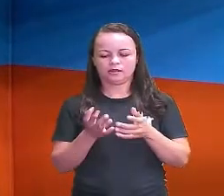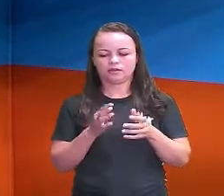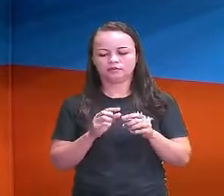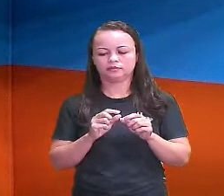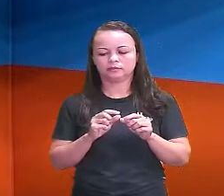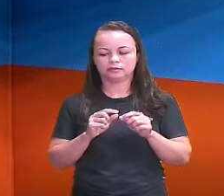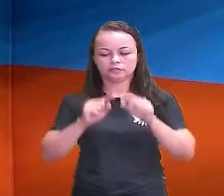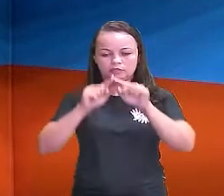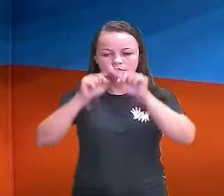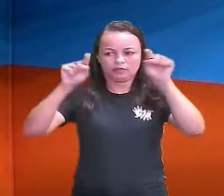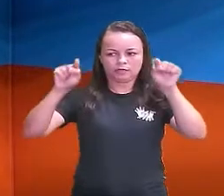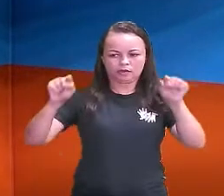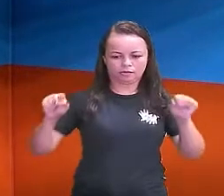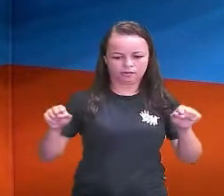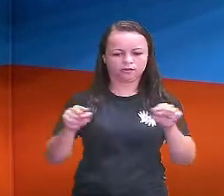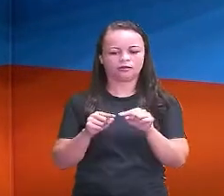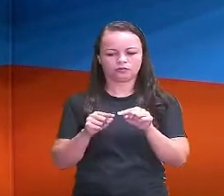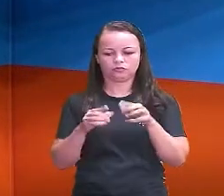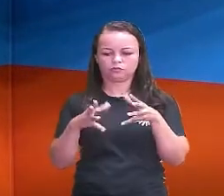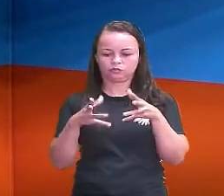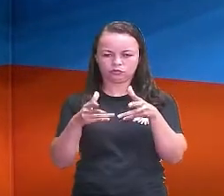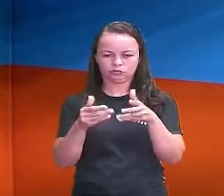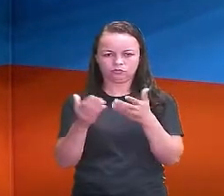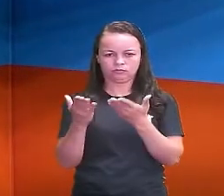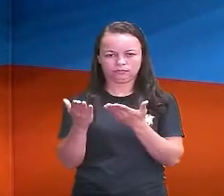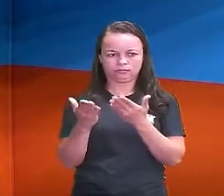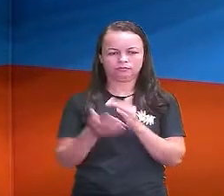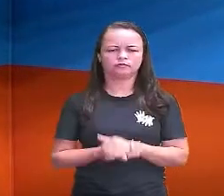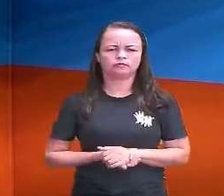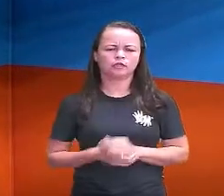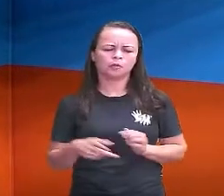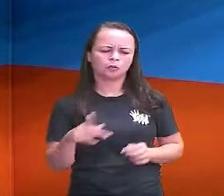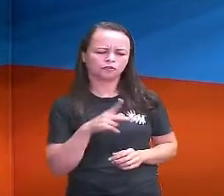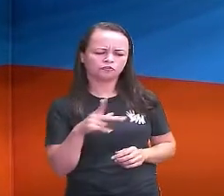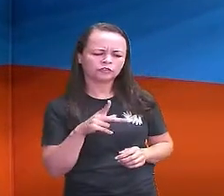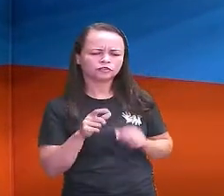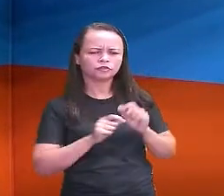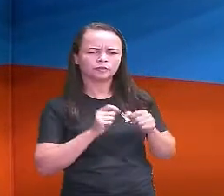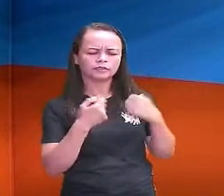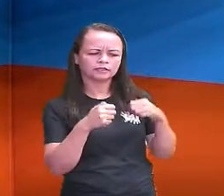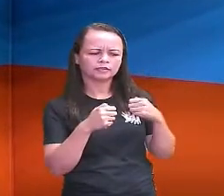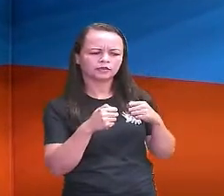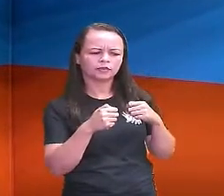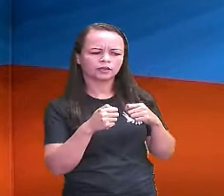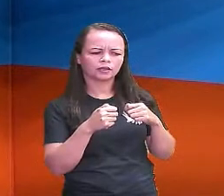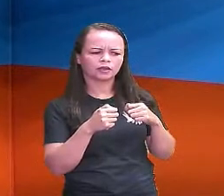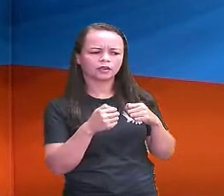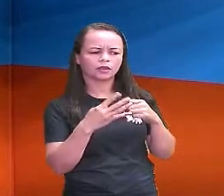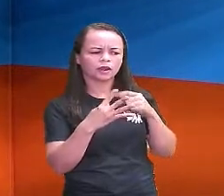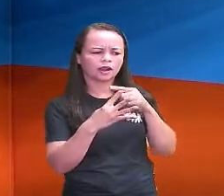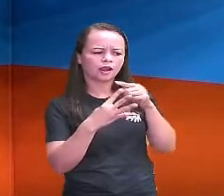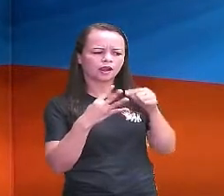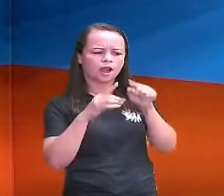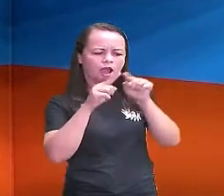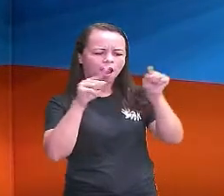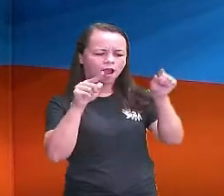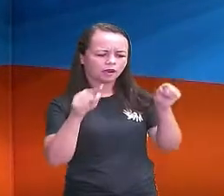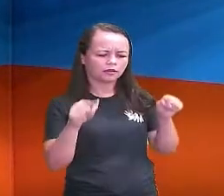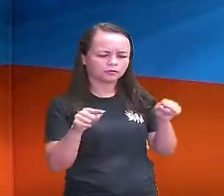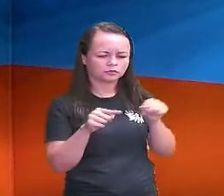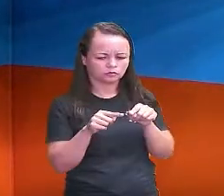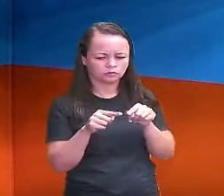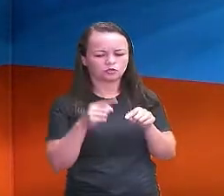é um retângulo. Professora, para ser um retângulo ele tem que ter 4 lados.